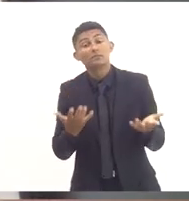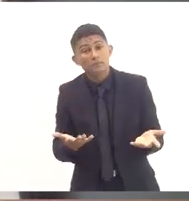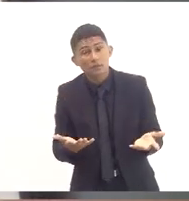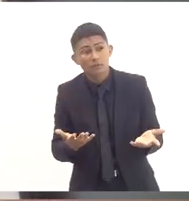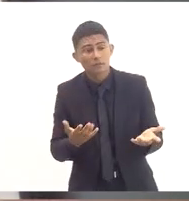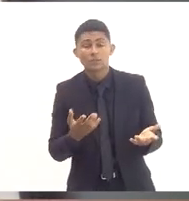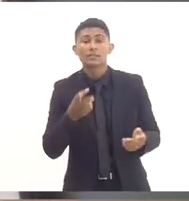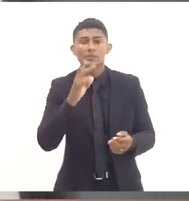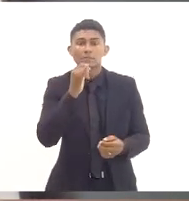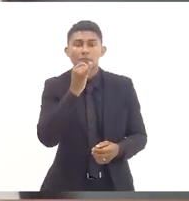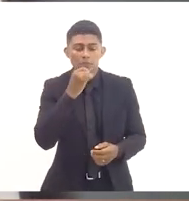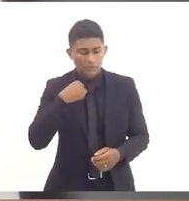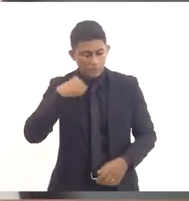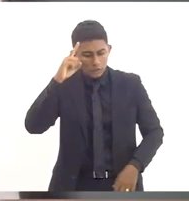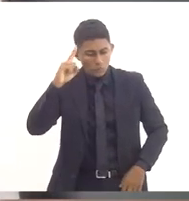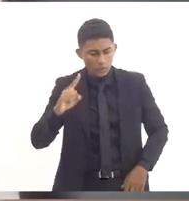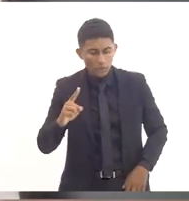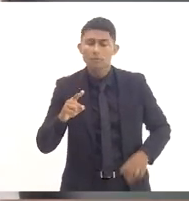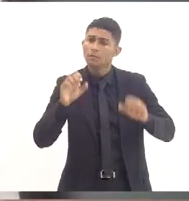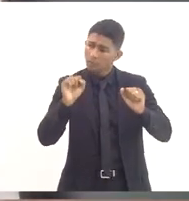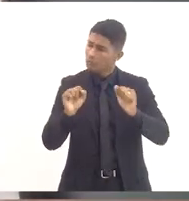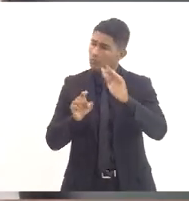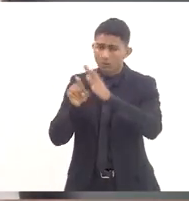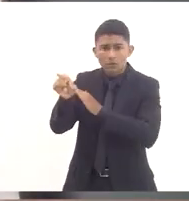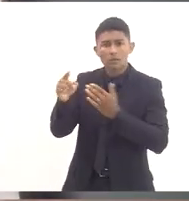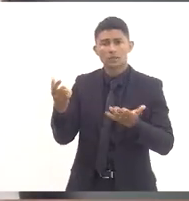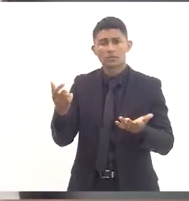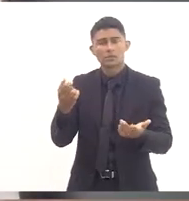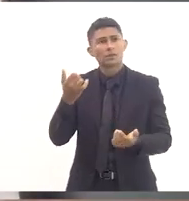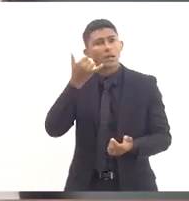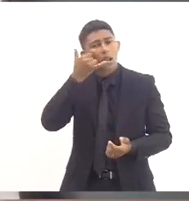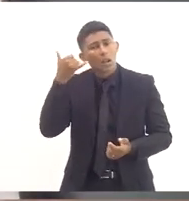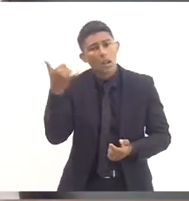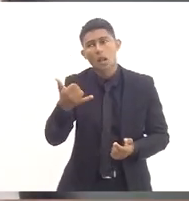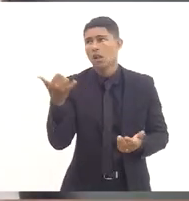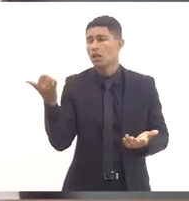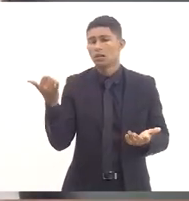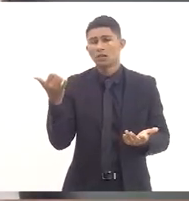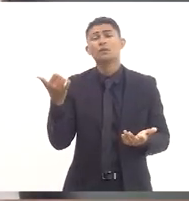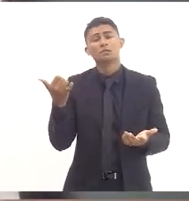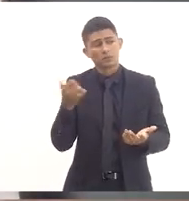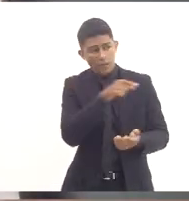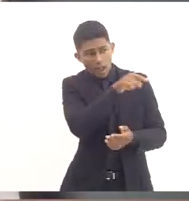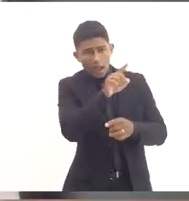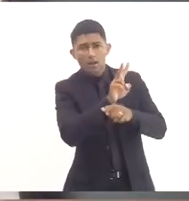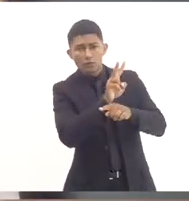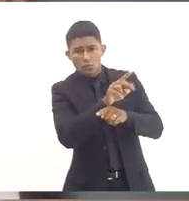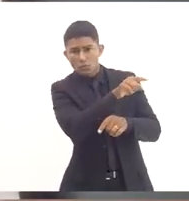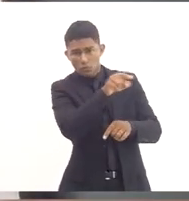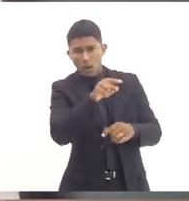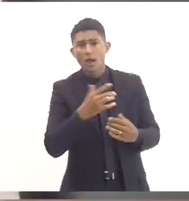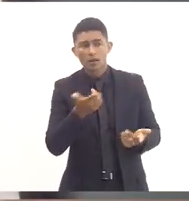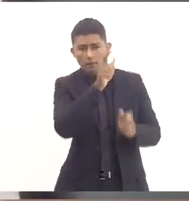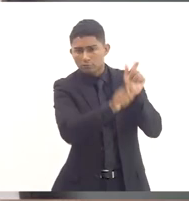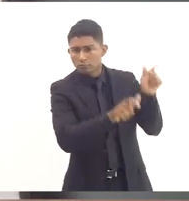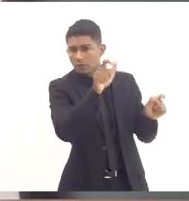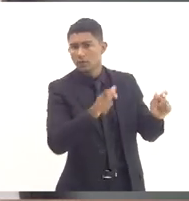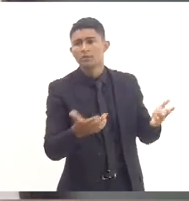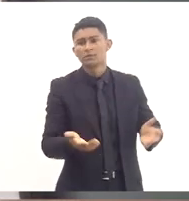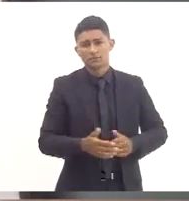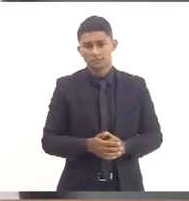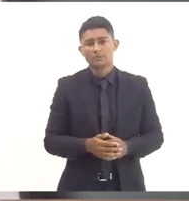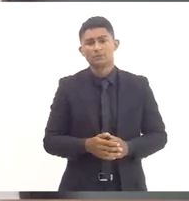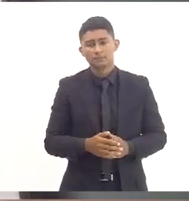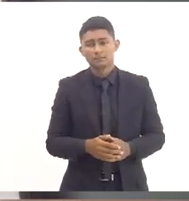ao invés de falar não foi uma pergunta porque é muito chato isso isso para ele casos então assim